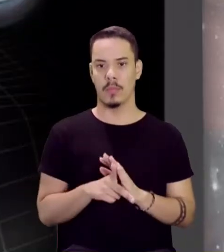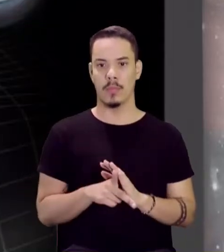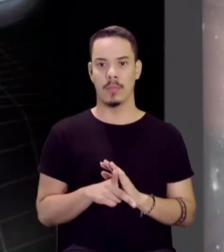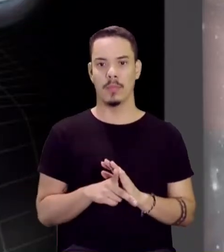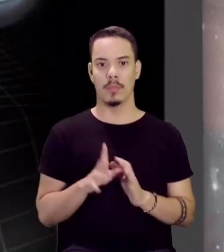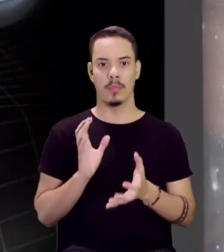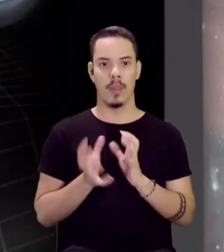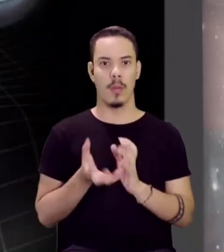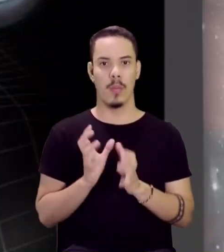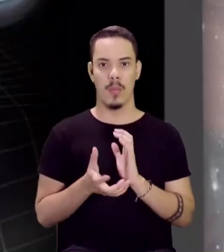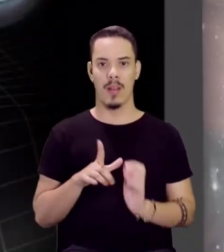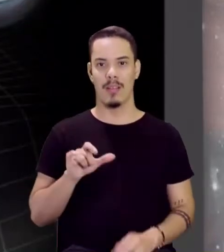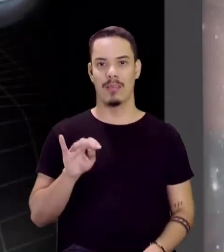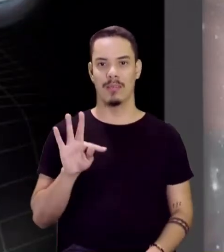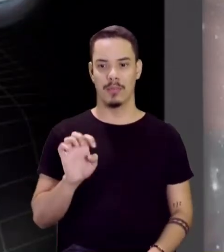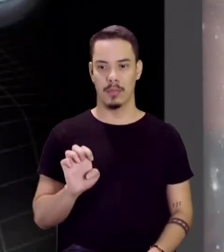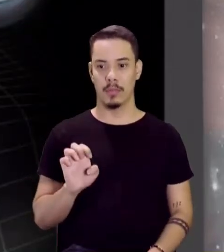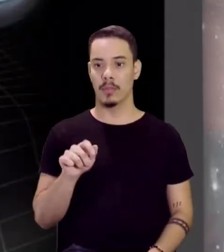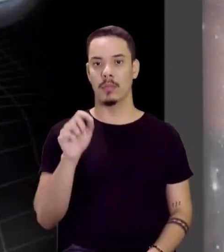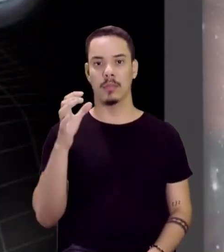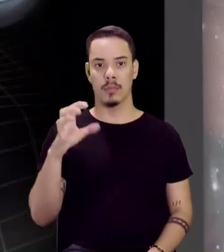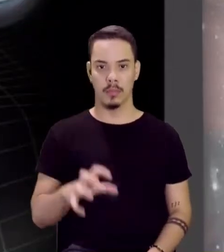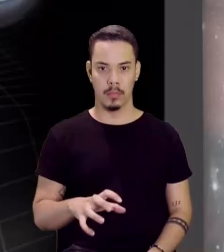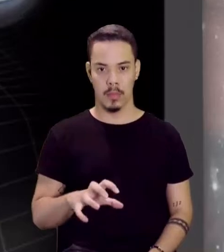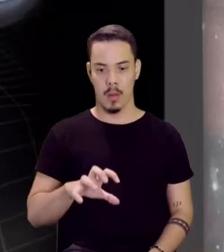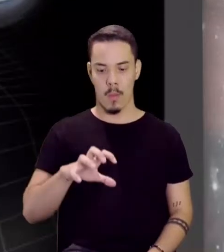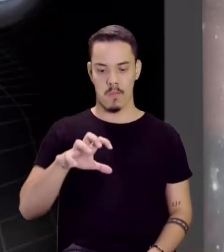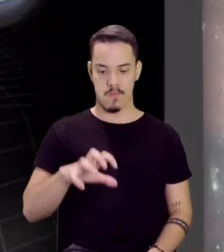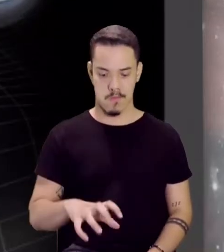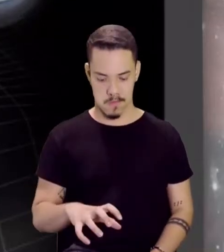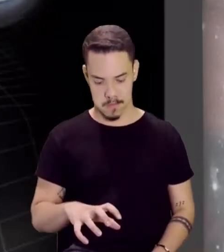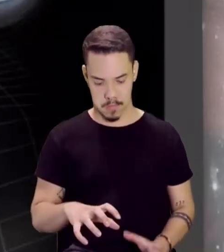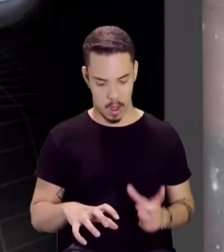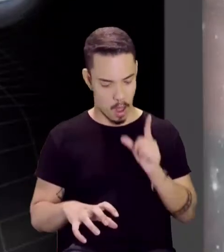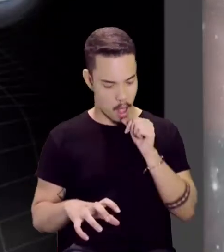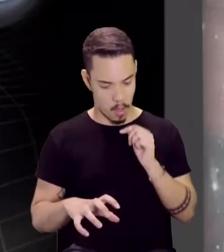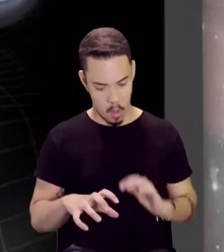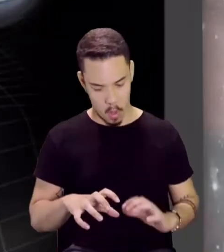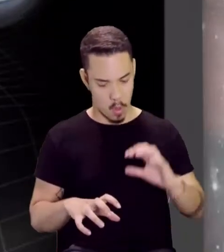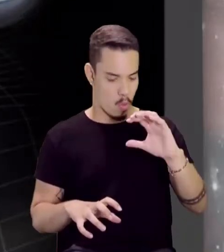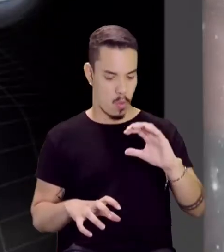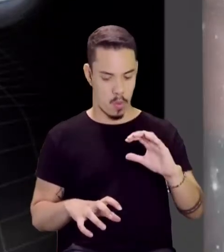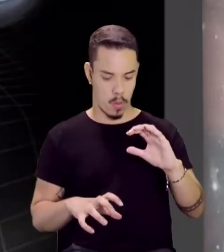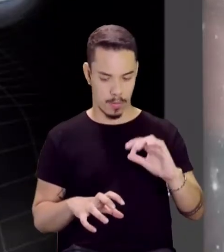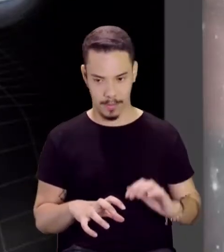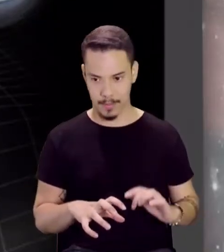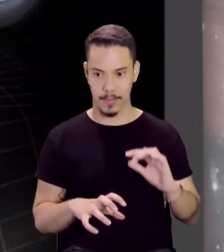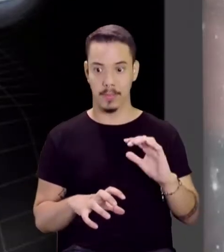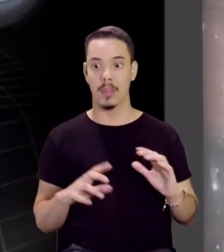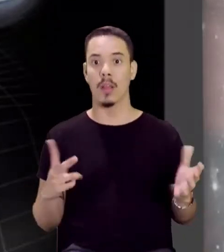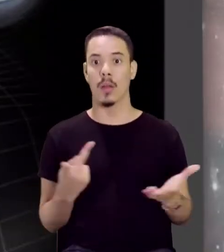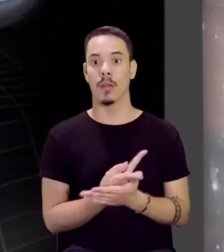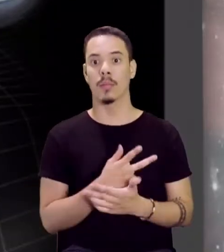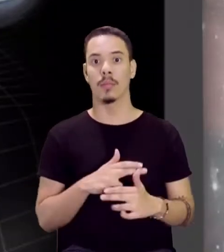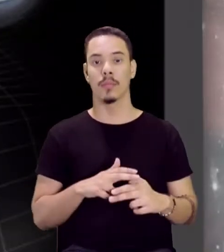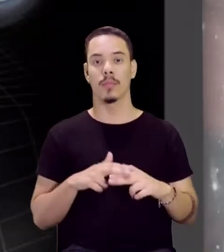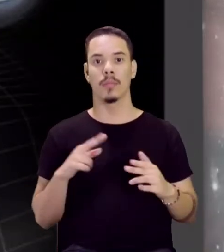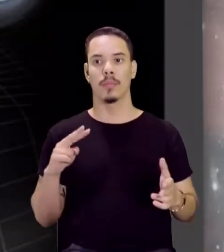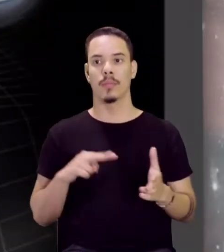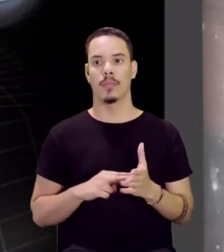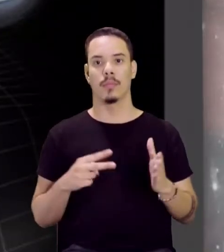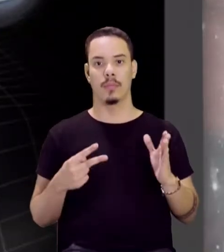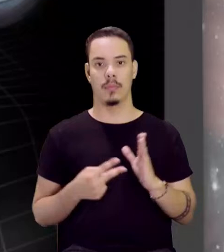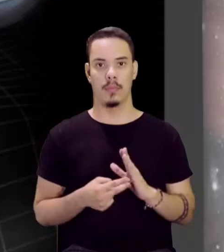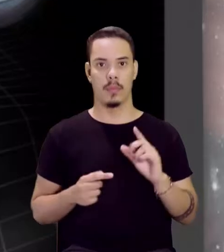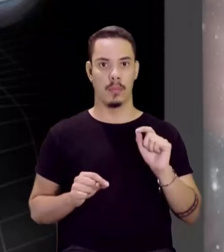chama, né? Tentar mergulhar, você vai ver que você vai deslocar uma certa coluna de líquido. Não é isso? O que vai acontecer? Tu tá mergulhando